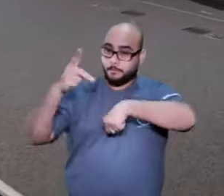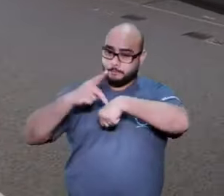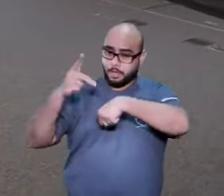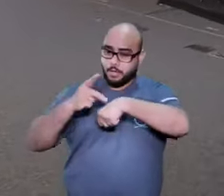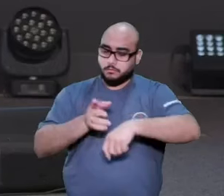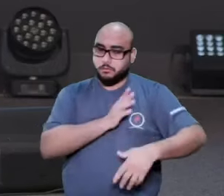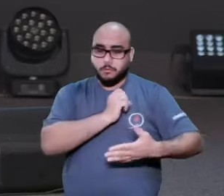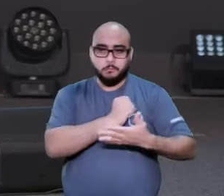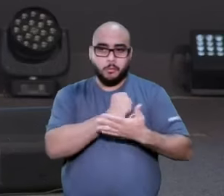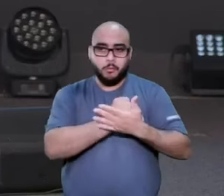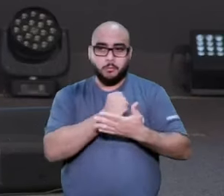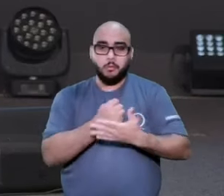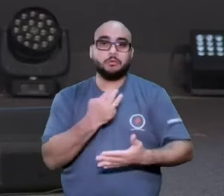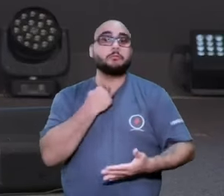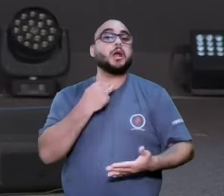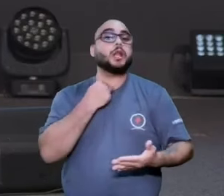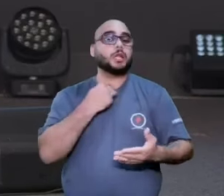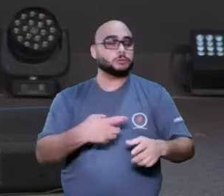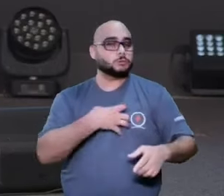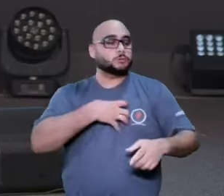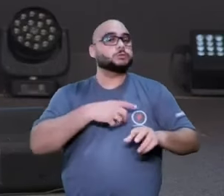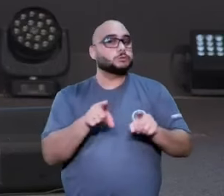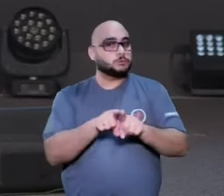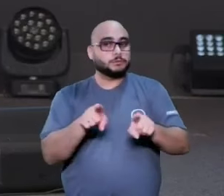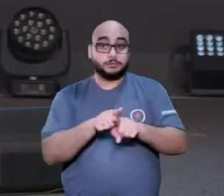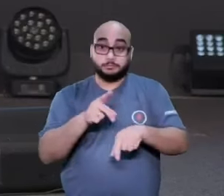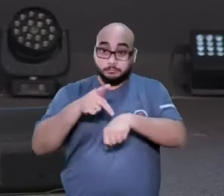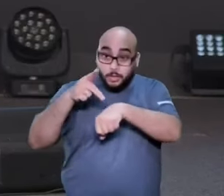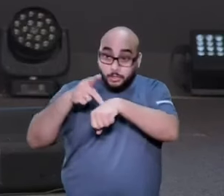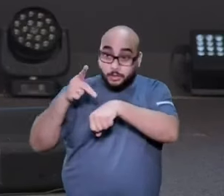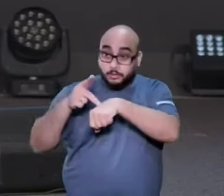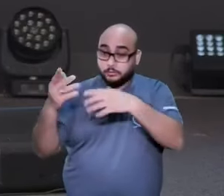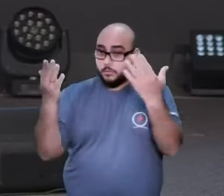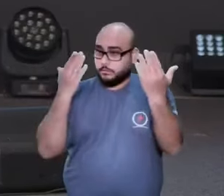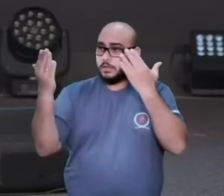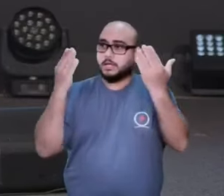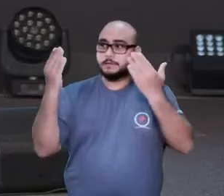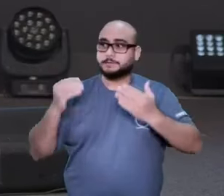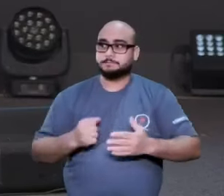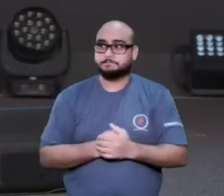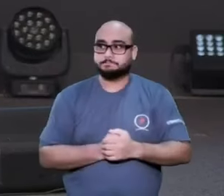Marta ela já estava totalmente petrificada